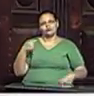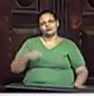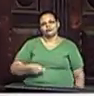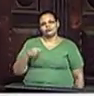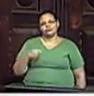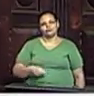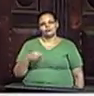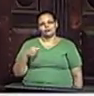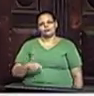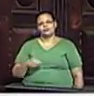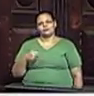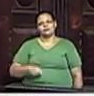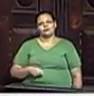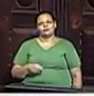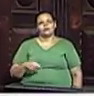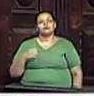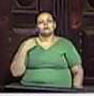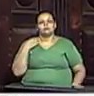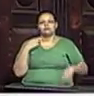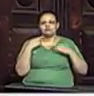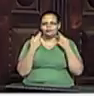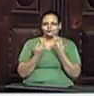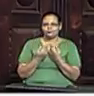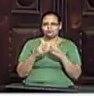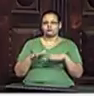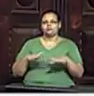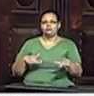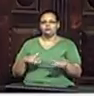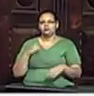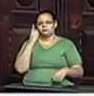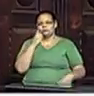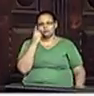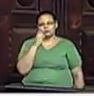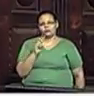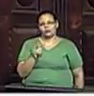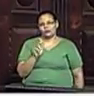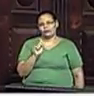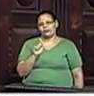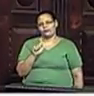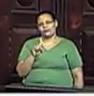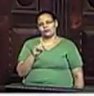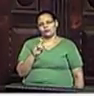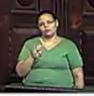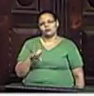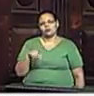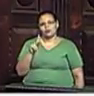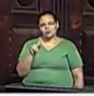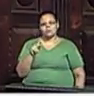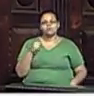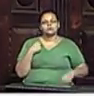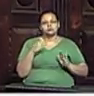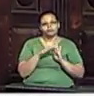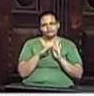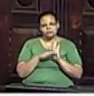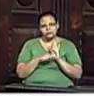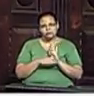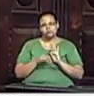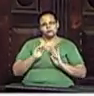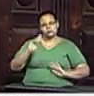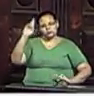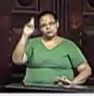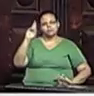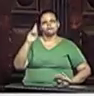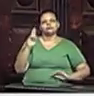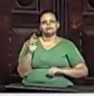exigimos e vamos exigir na audiência pública, deputado Valdec Carneiro, o plano das autoridades do Estado para